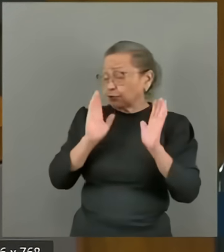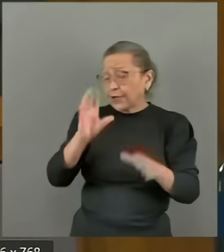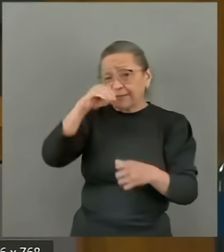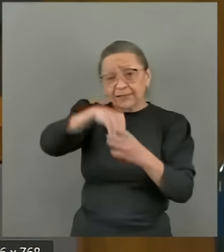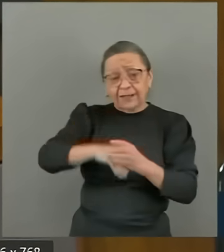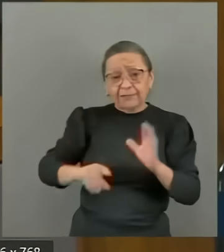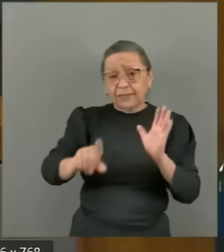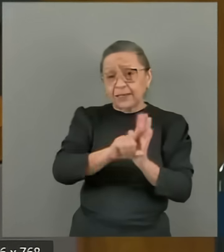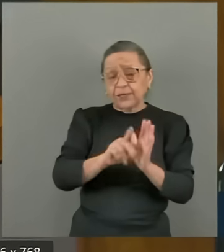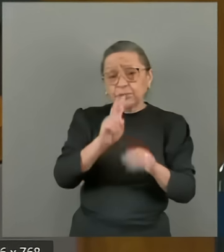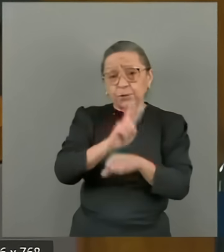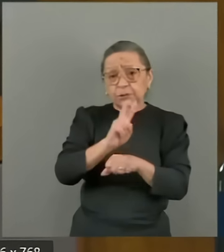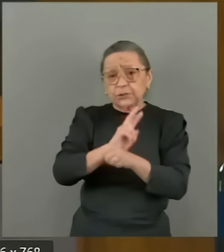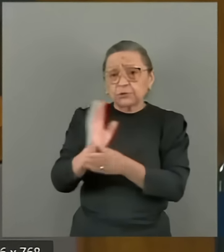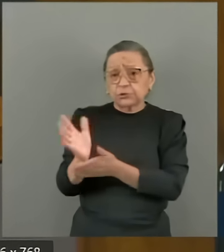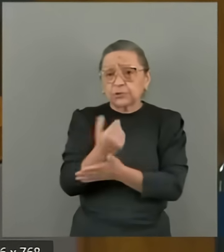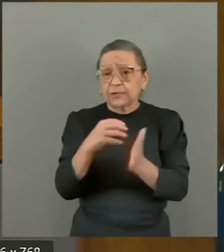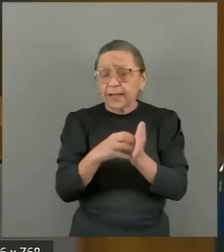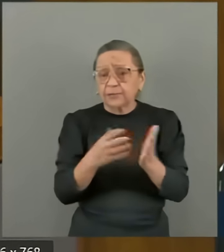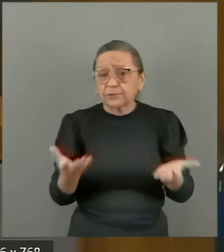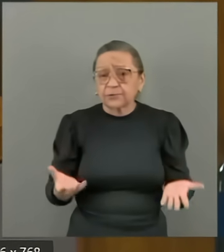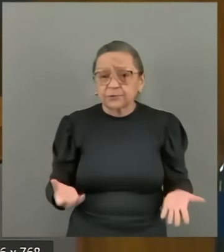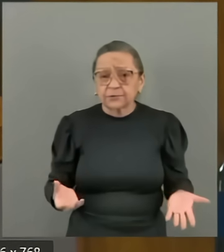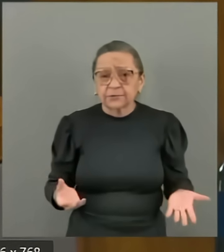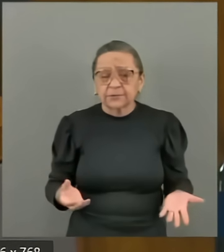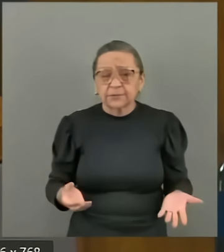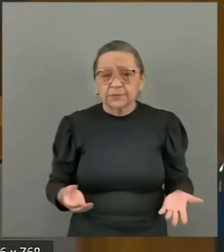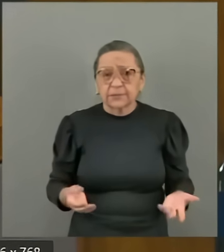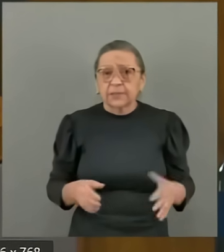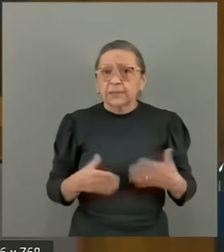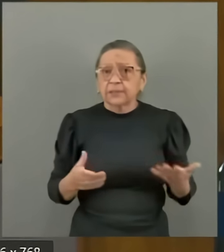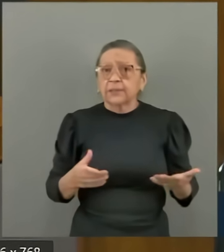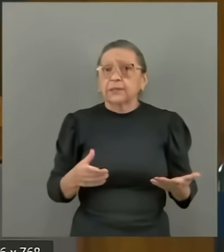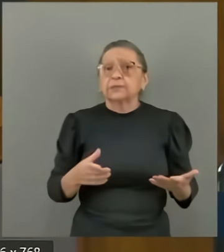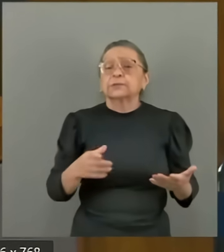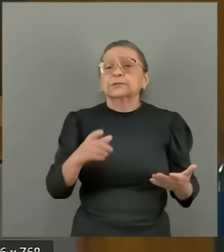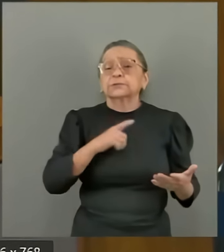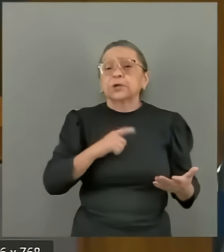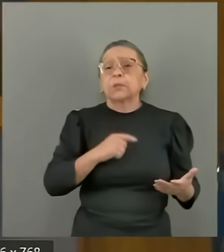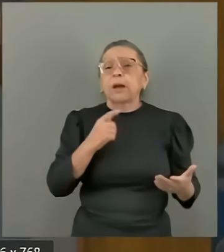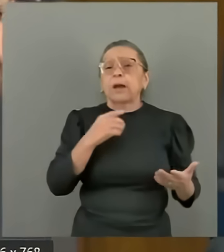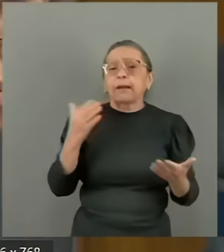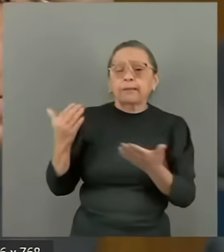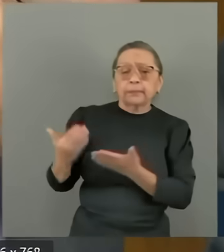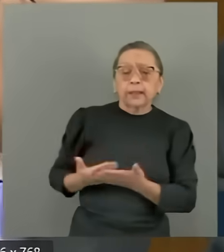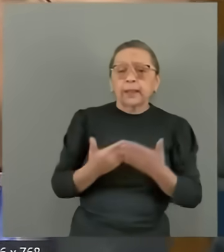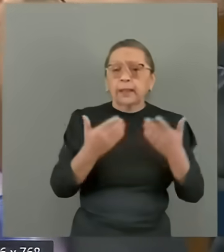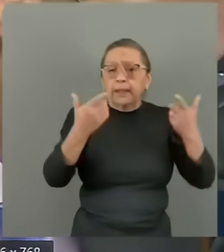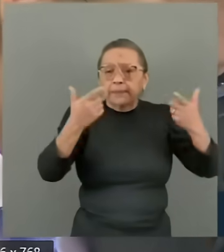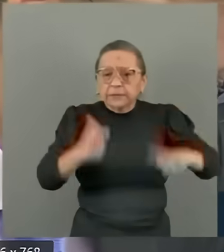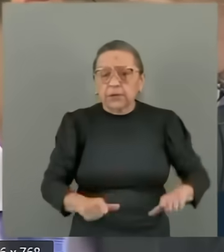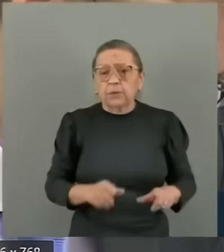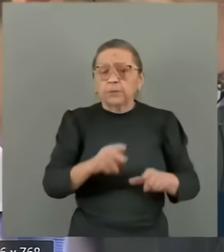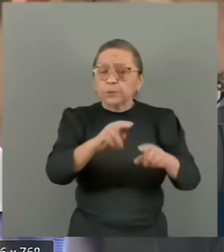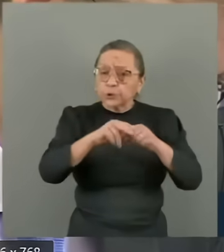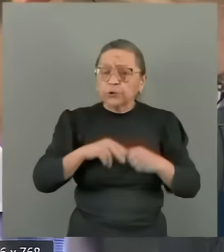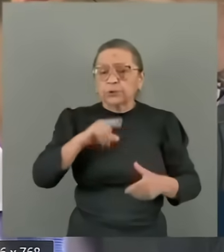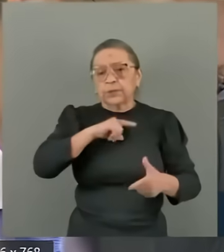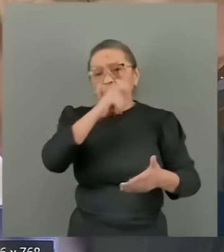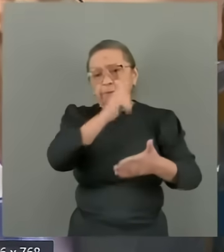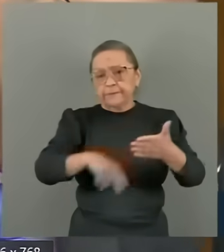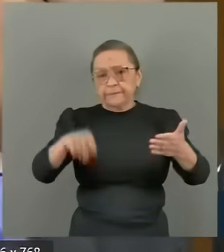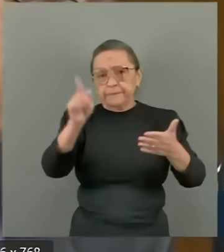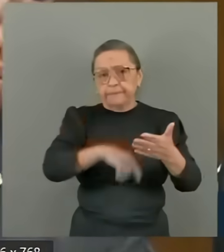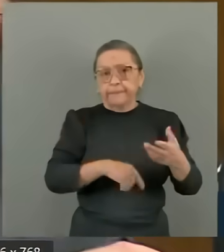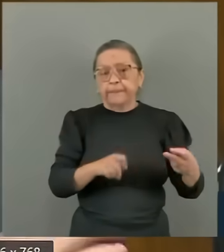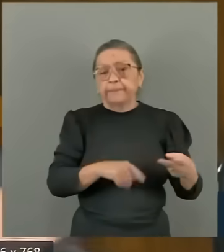LGPD, da proteção de dados. Então havia uma redundância, tá? Por isso que houve o veto. Há